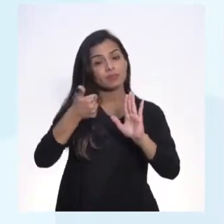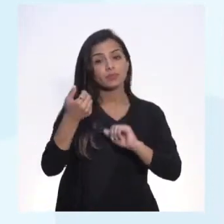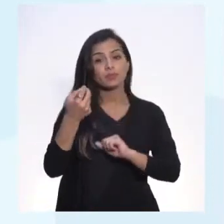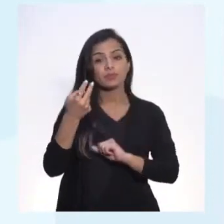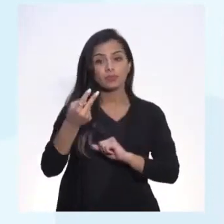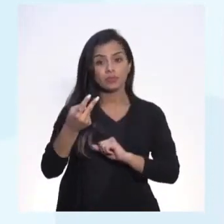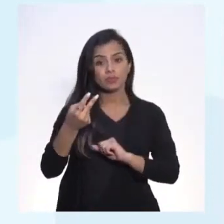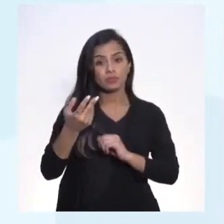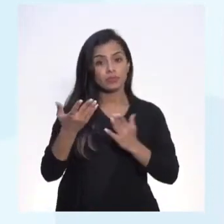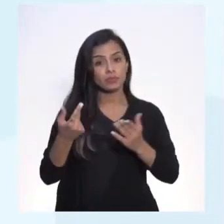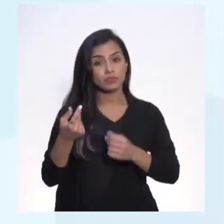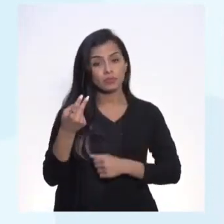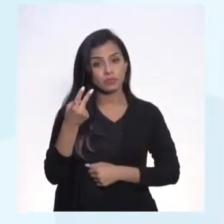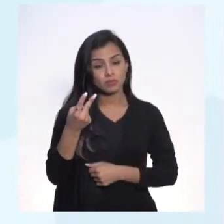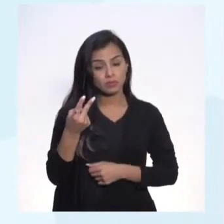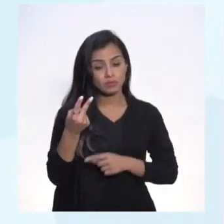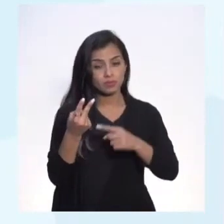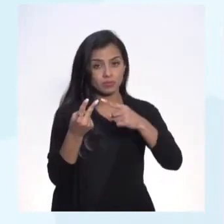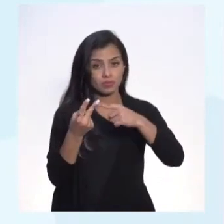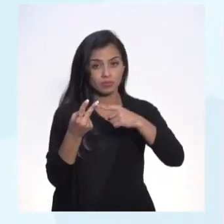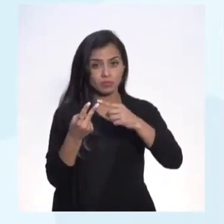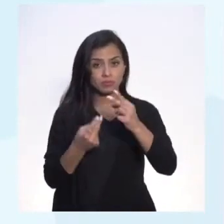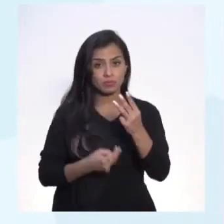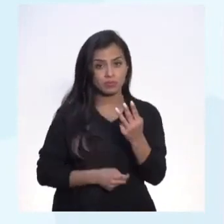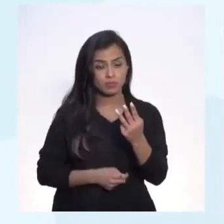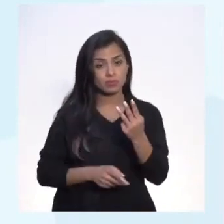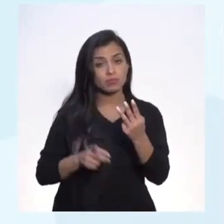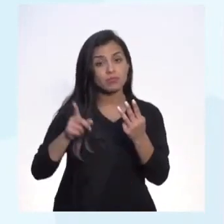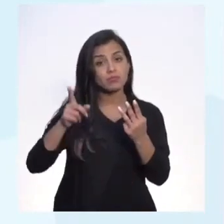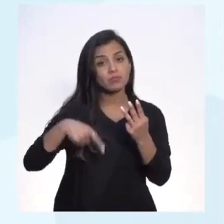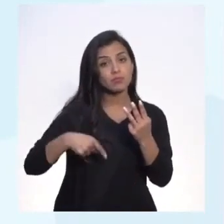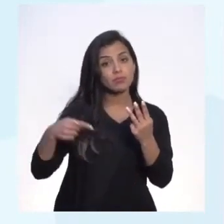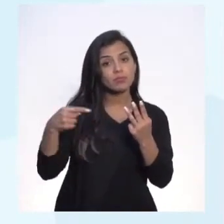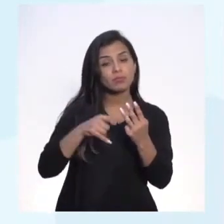Então, 2 raiz de 3, que é